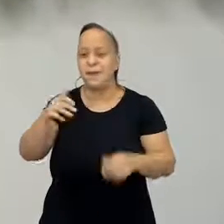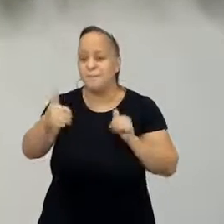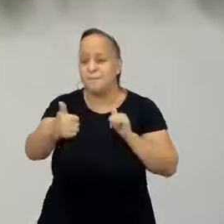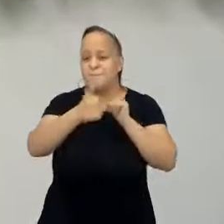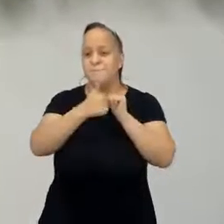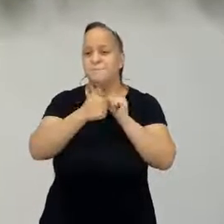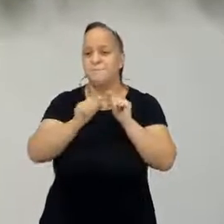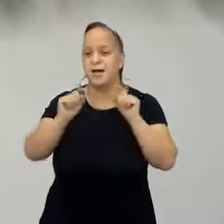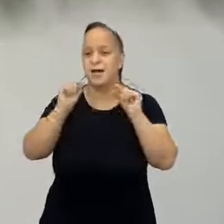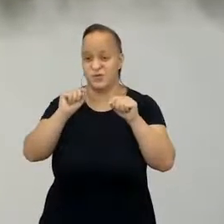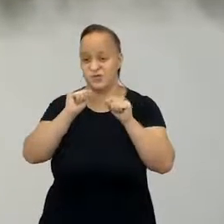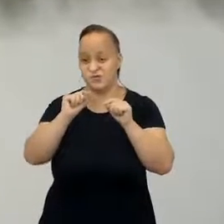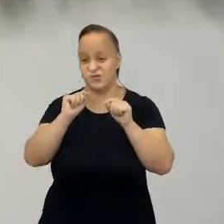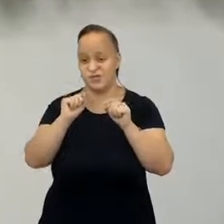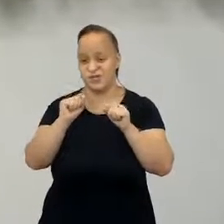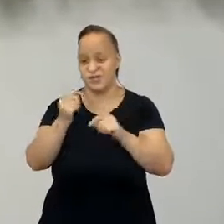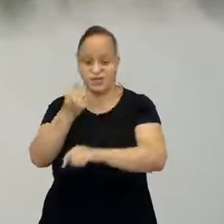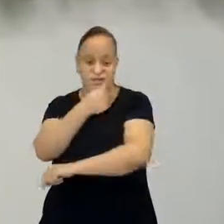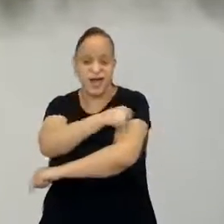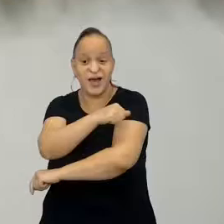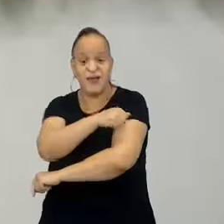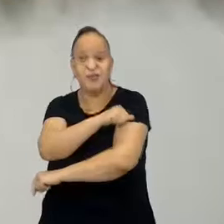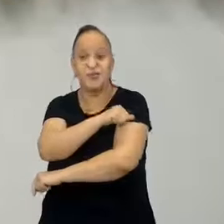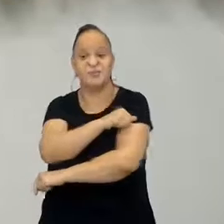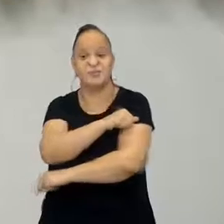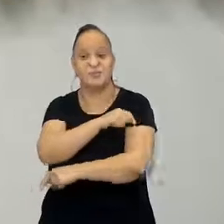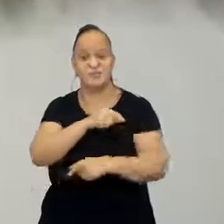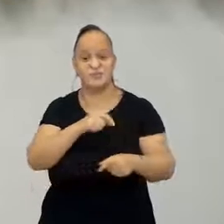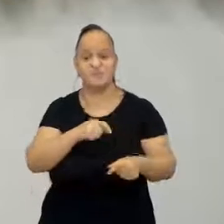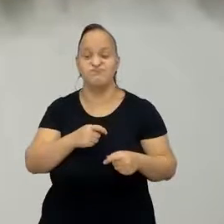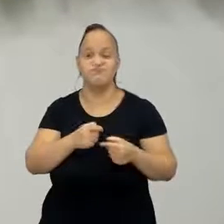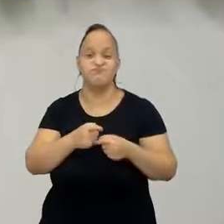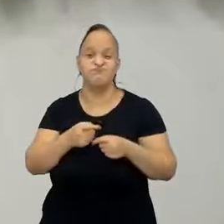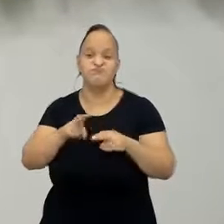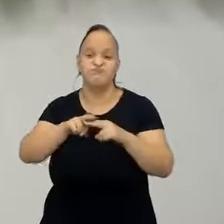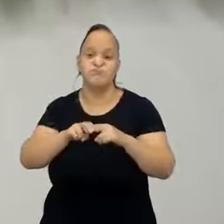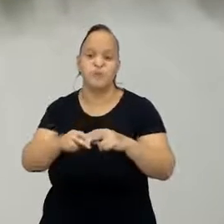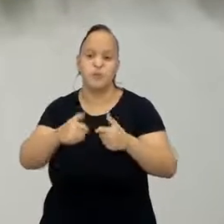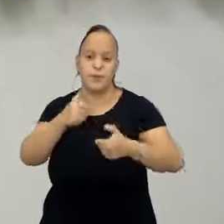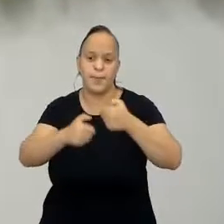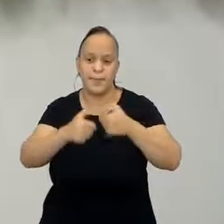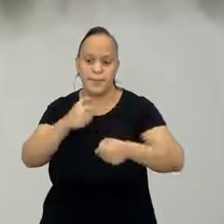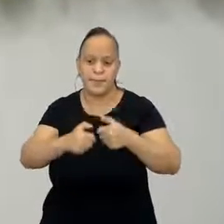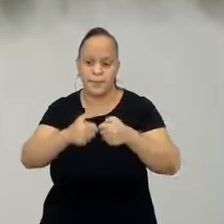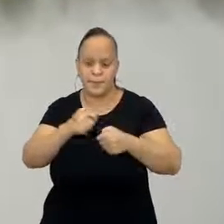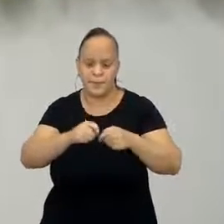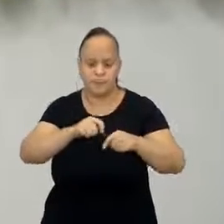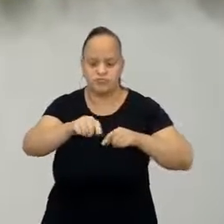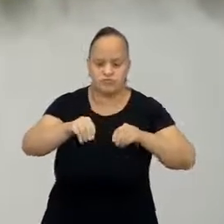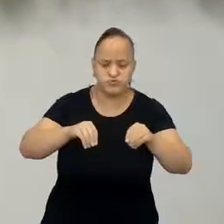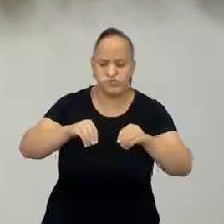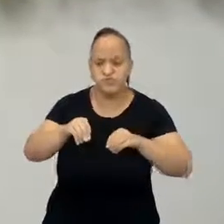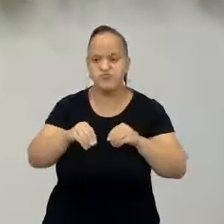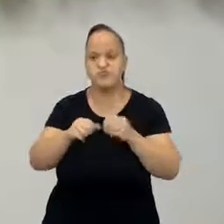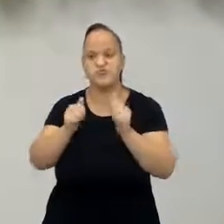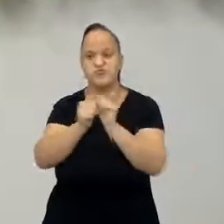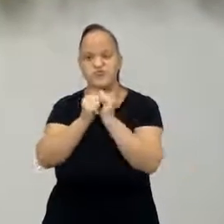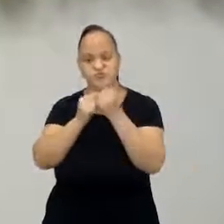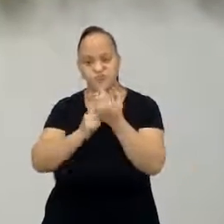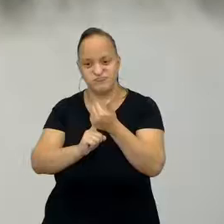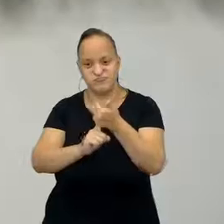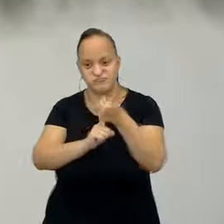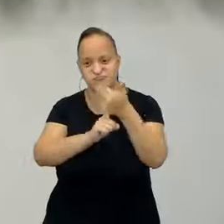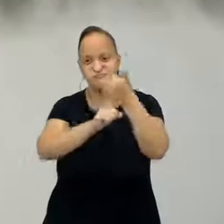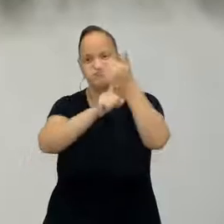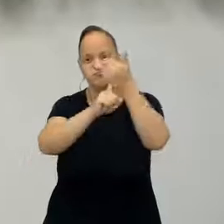né? Na questão do game, na questão dos jogos. Aí você já faz uma correlação com a tecnologia,